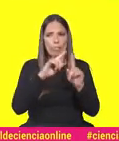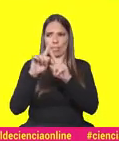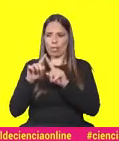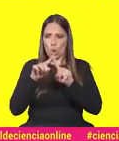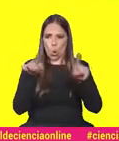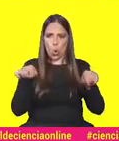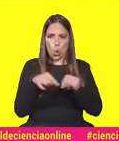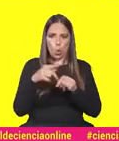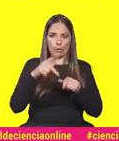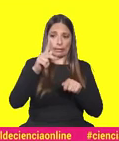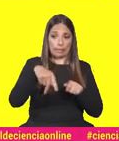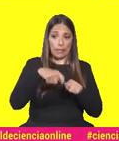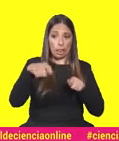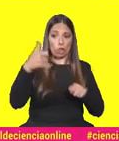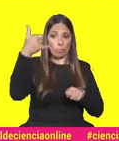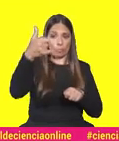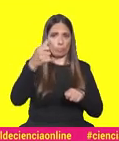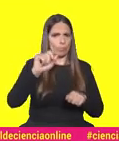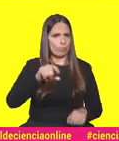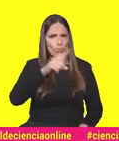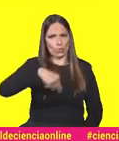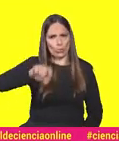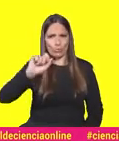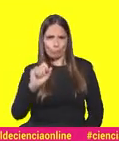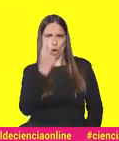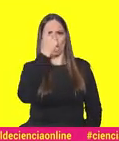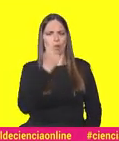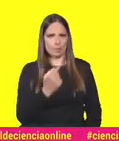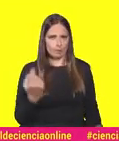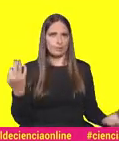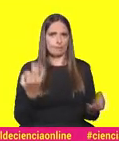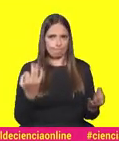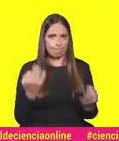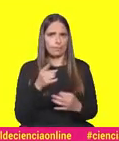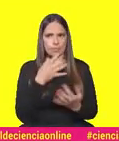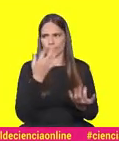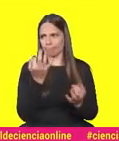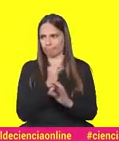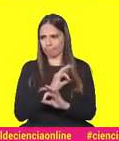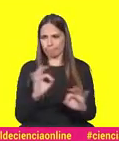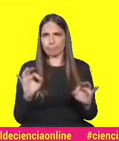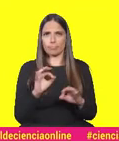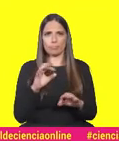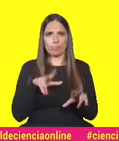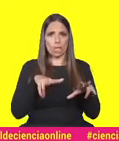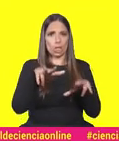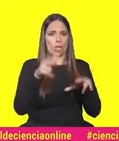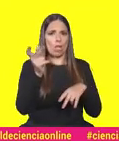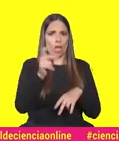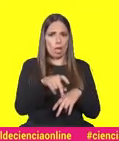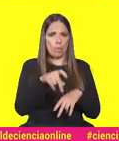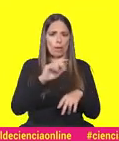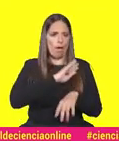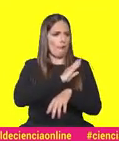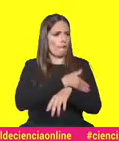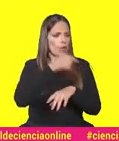quadrado, somos de longe o número um. Isto é absolutamente extraordinário. Os dinossauros aparecem desde